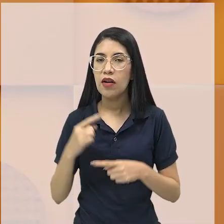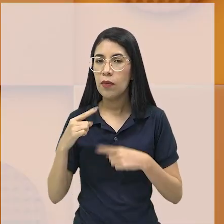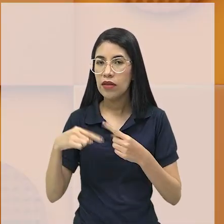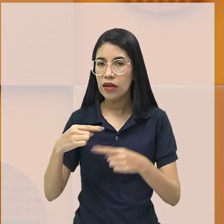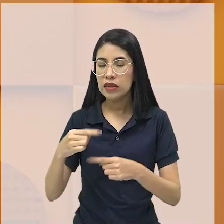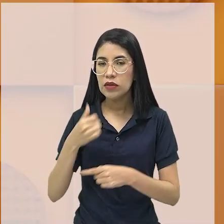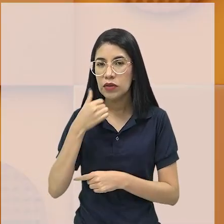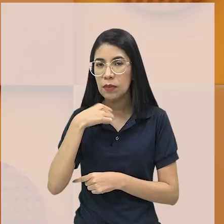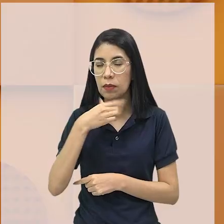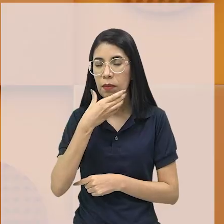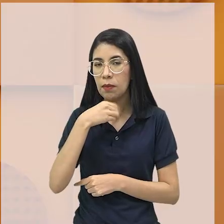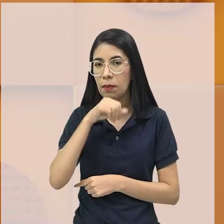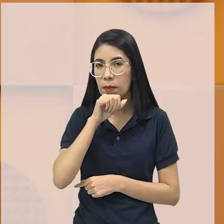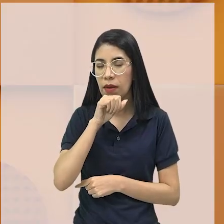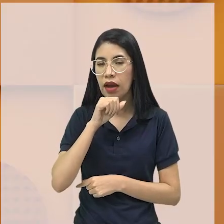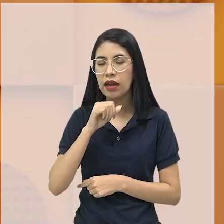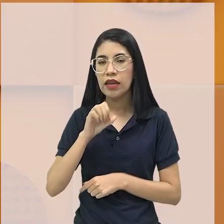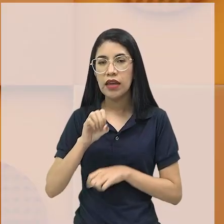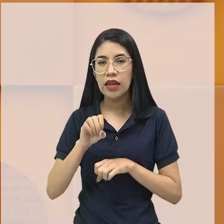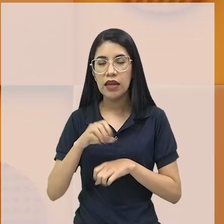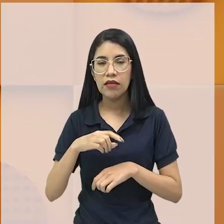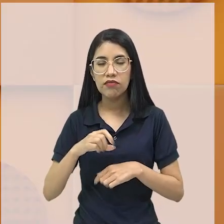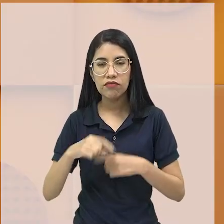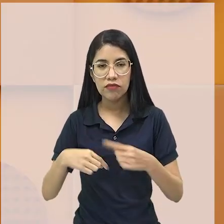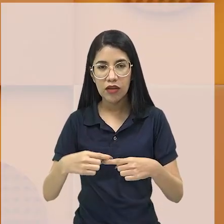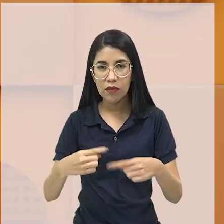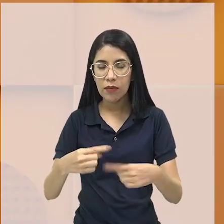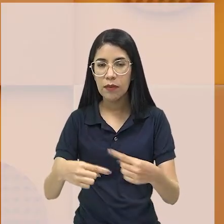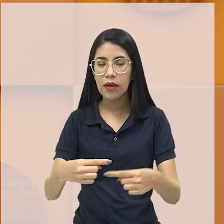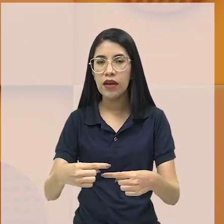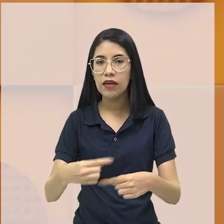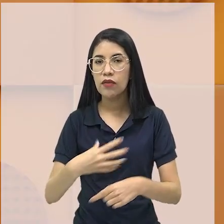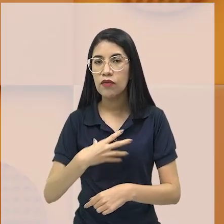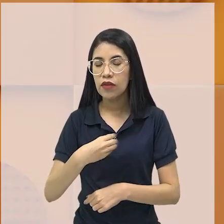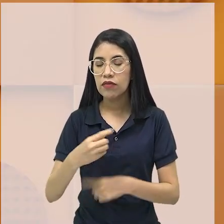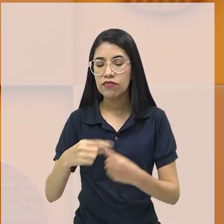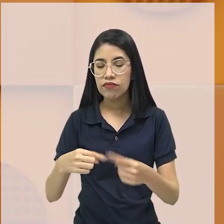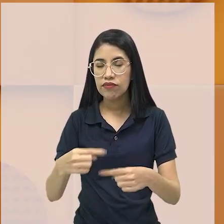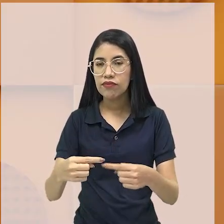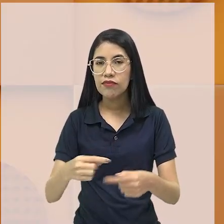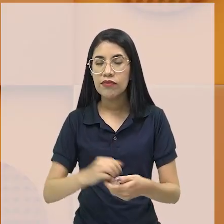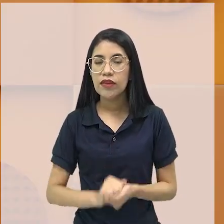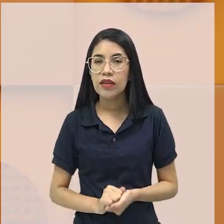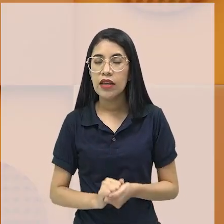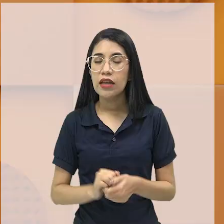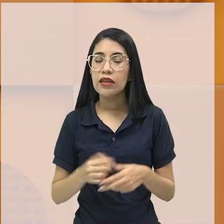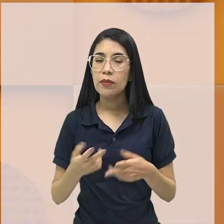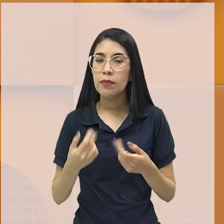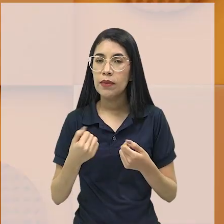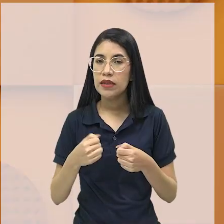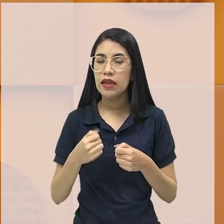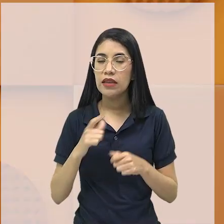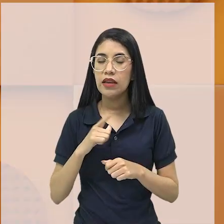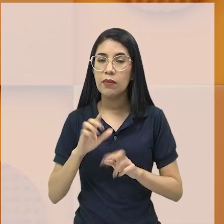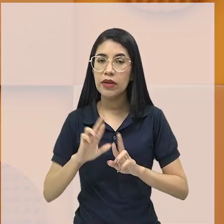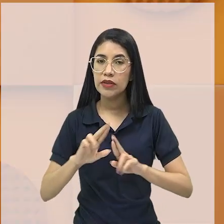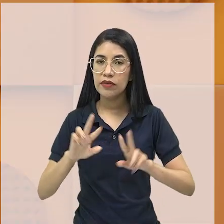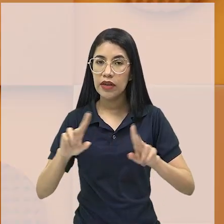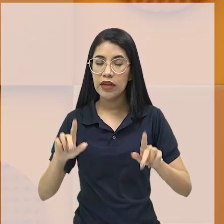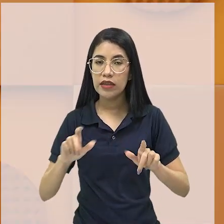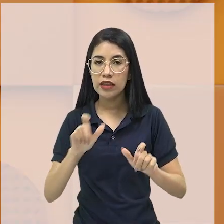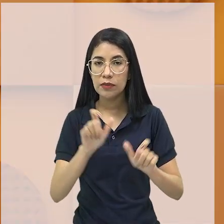para filho, né? Então, isso vai fazer com que a população passe por uma diferenciação entre